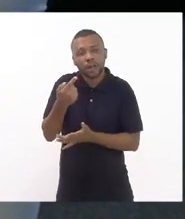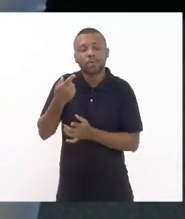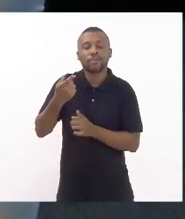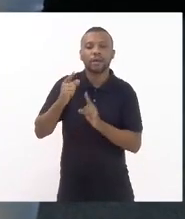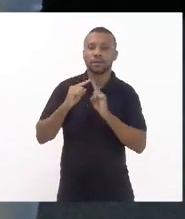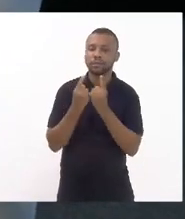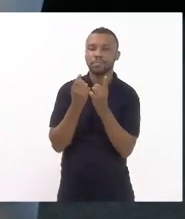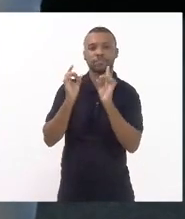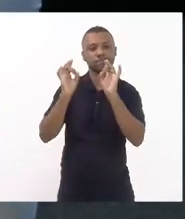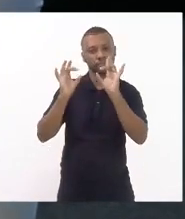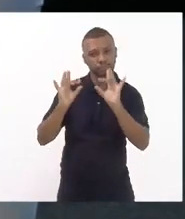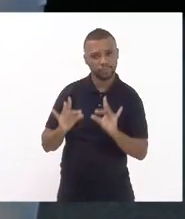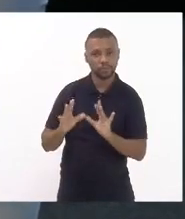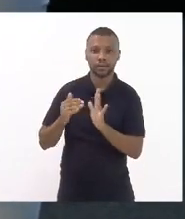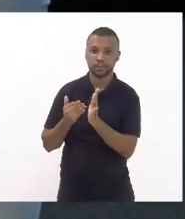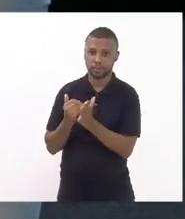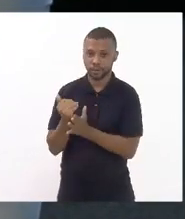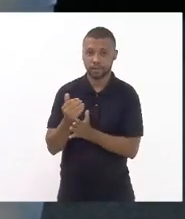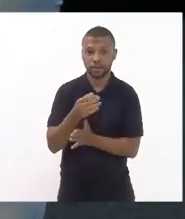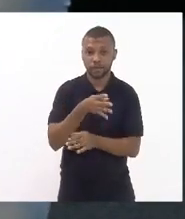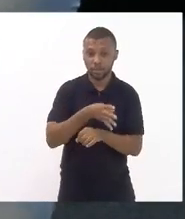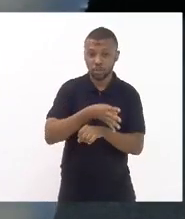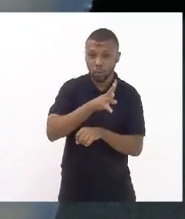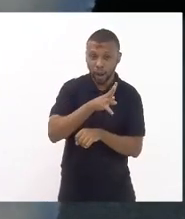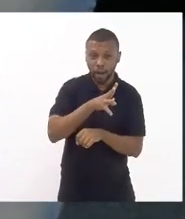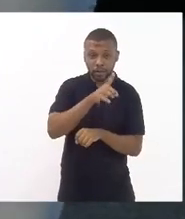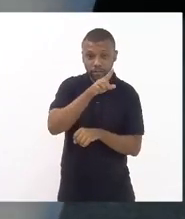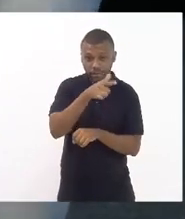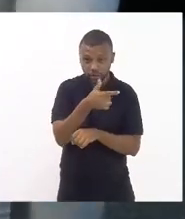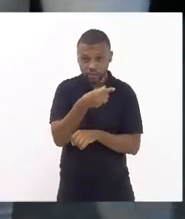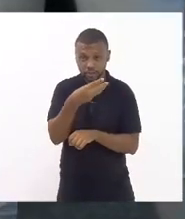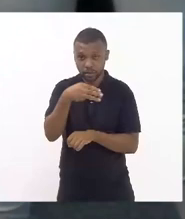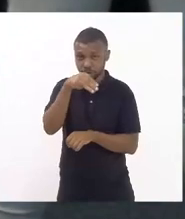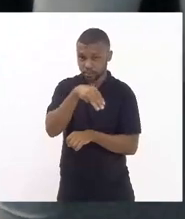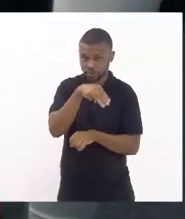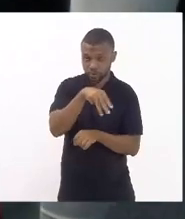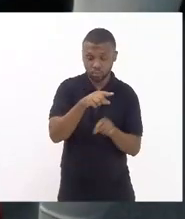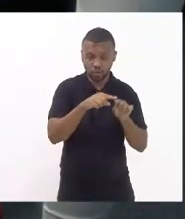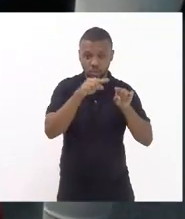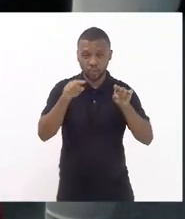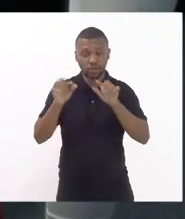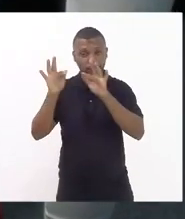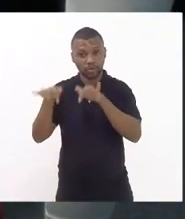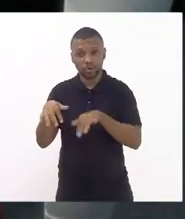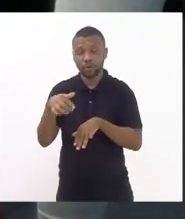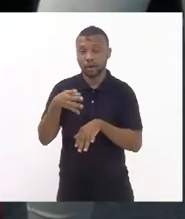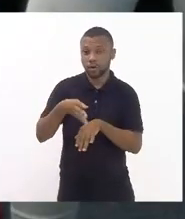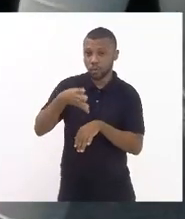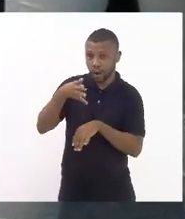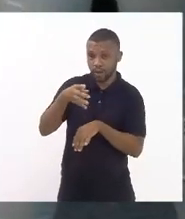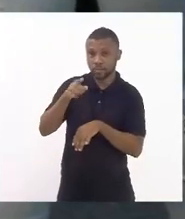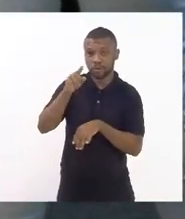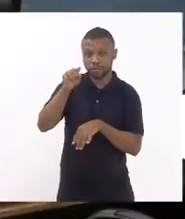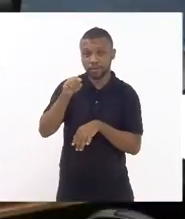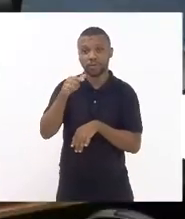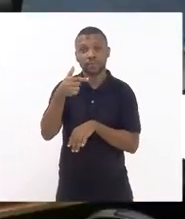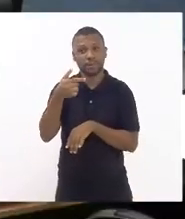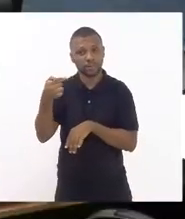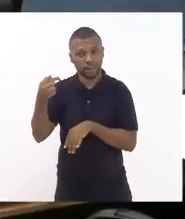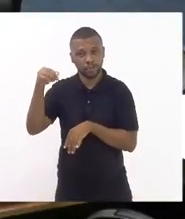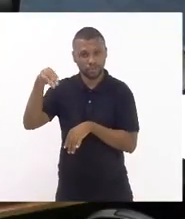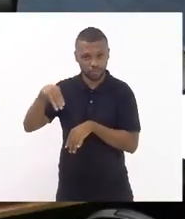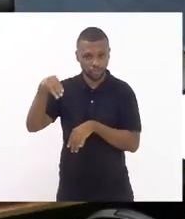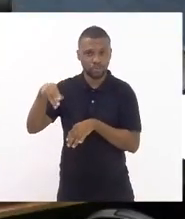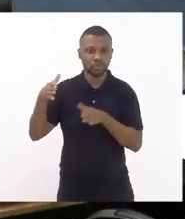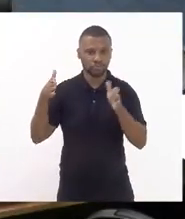sessão extraordinária, que iniciada às 16 horas e 23 minutos, encerrou-se às 16 horas e 27 minutos.